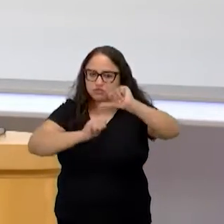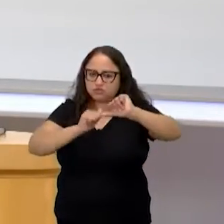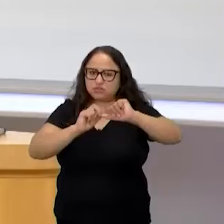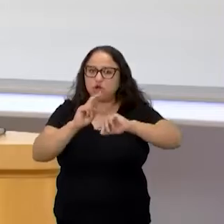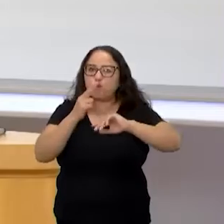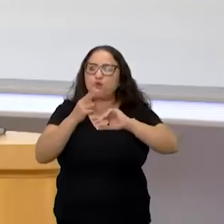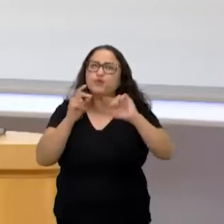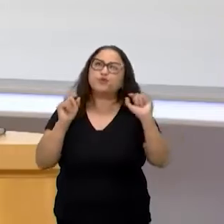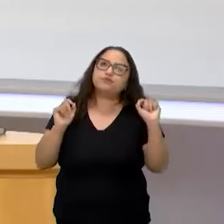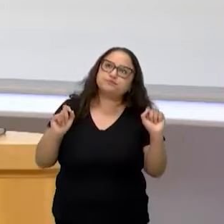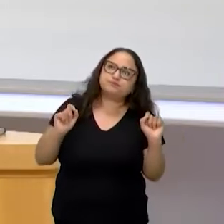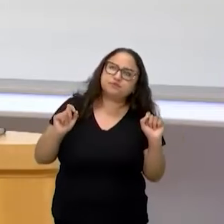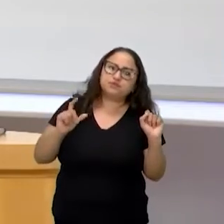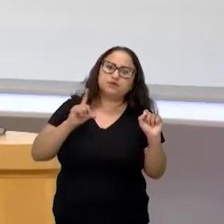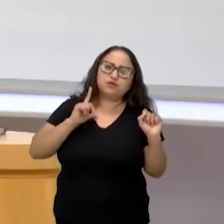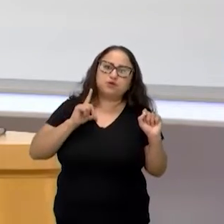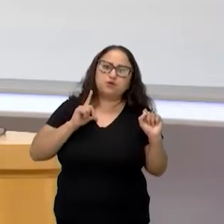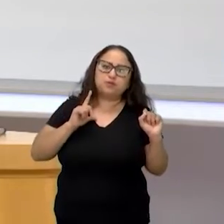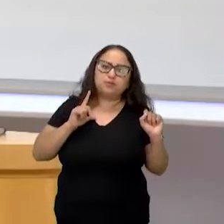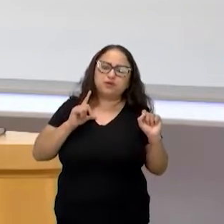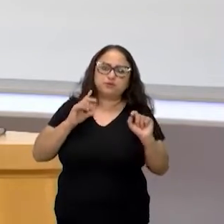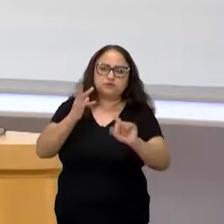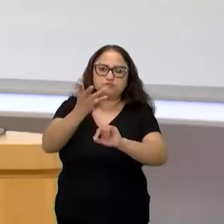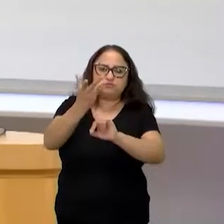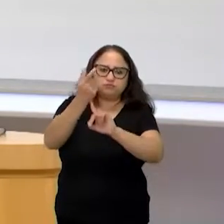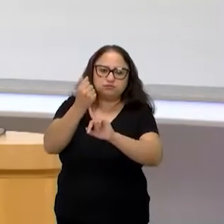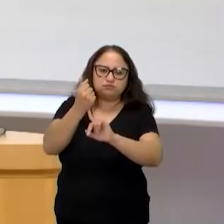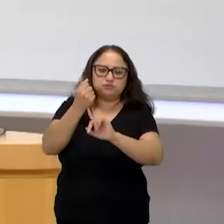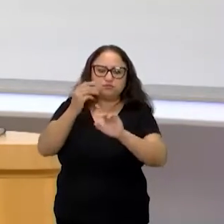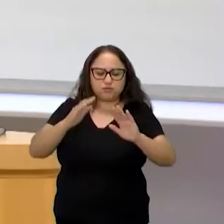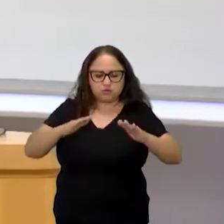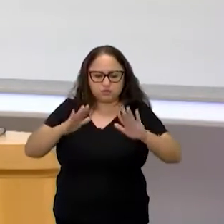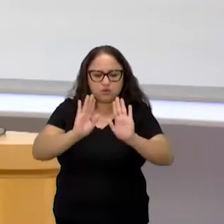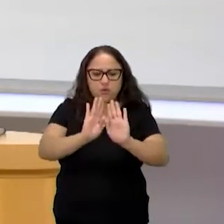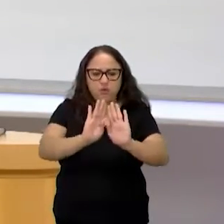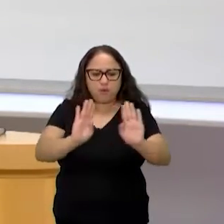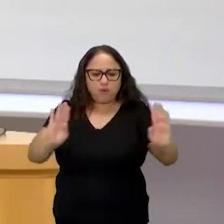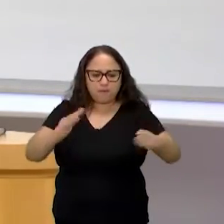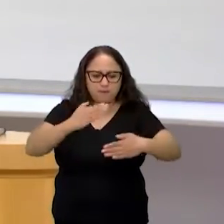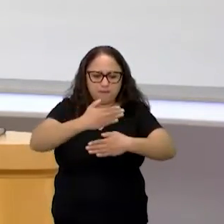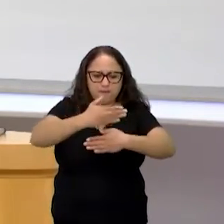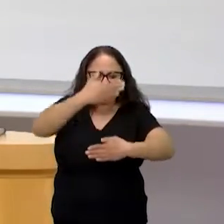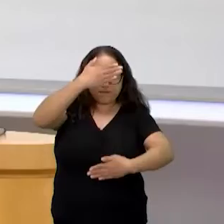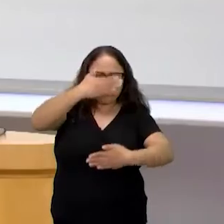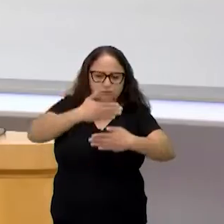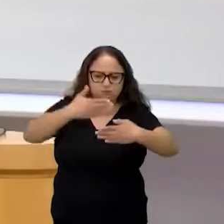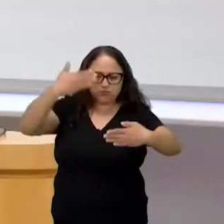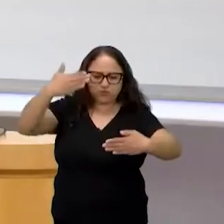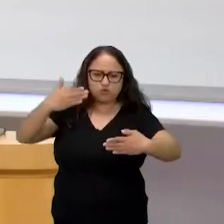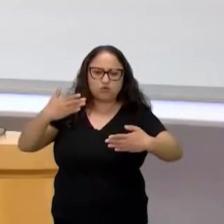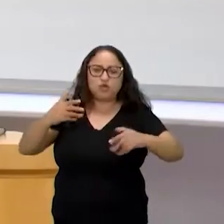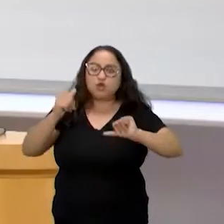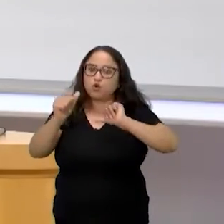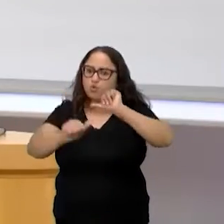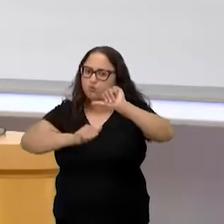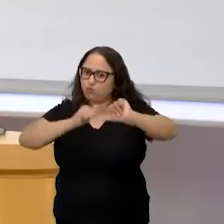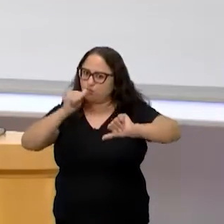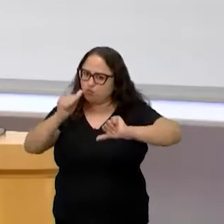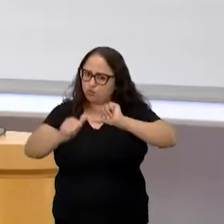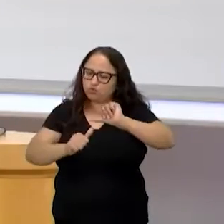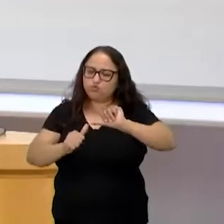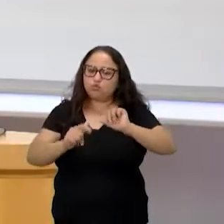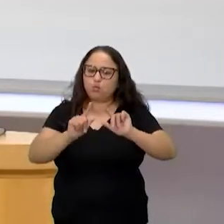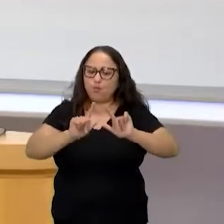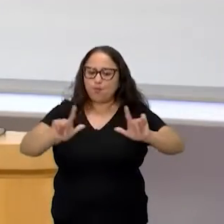eu pego uma obra, eu pego um muro, eu pego um local que está degradado, eu revitalizo esse local de